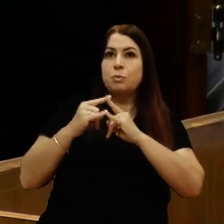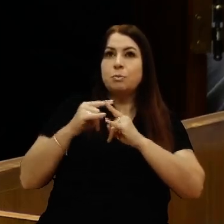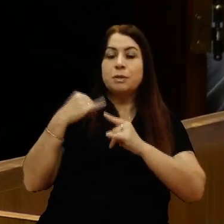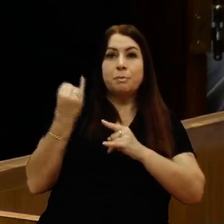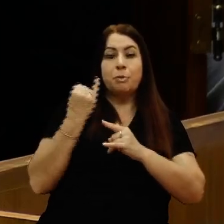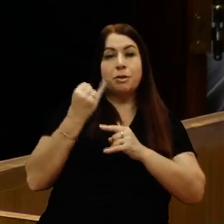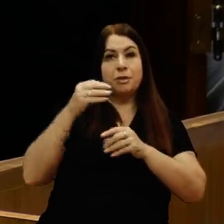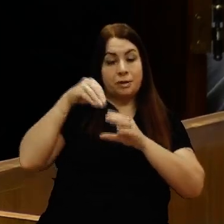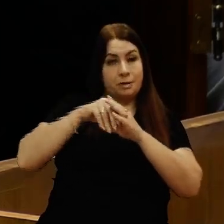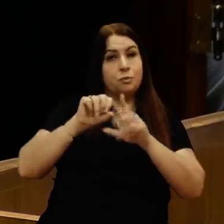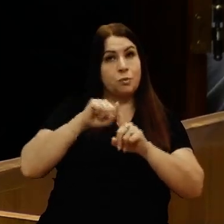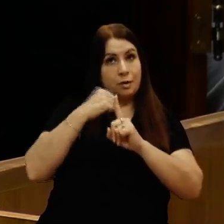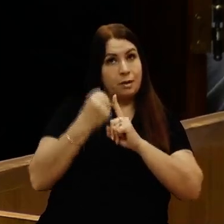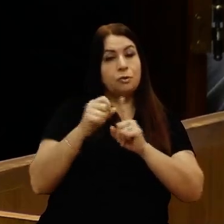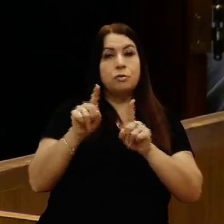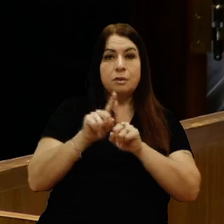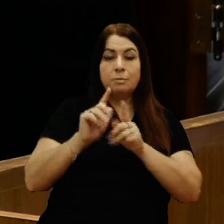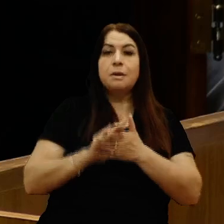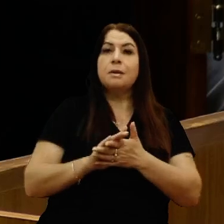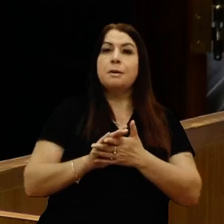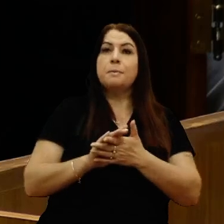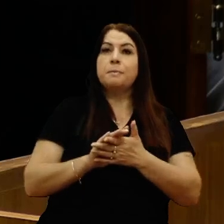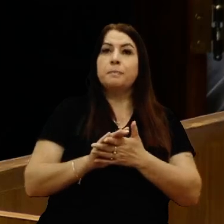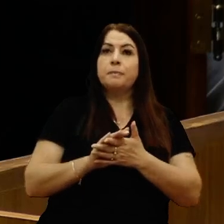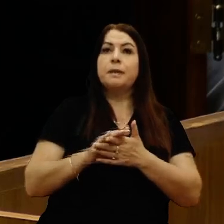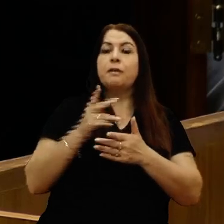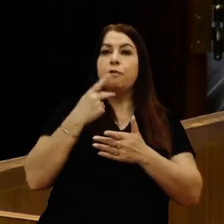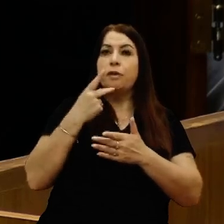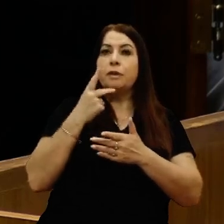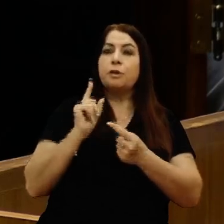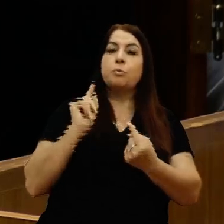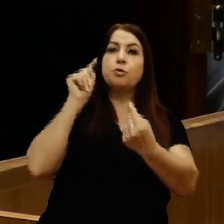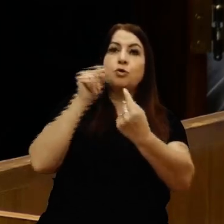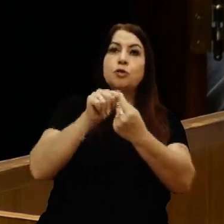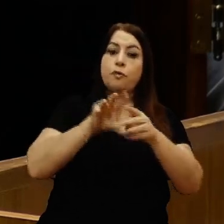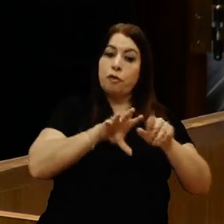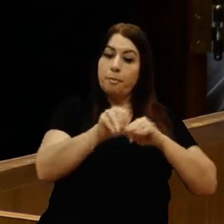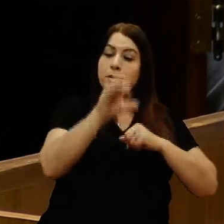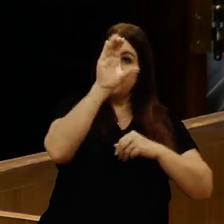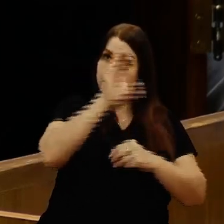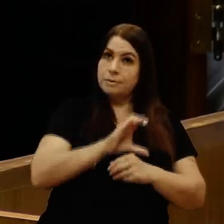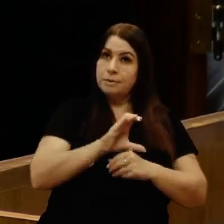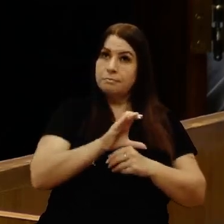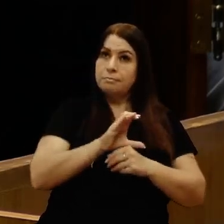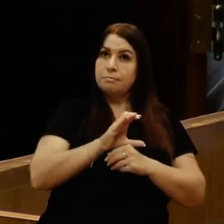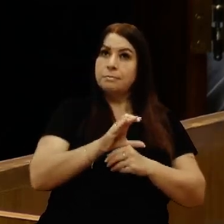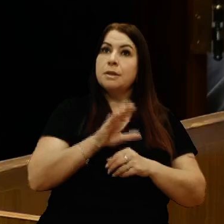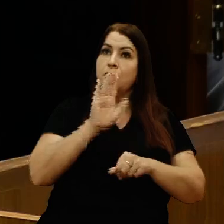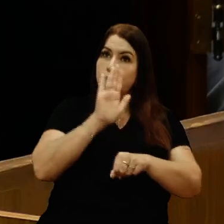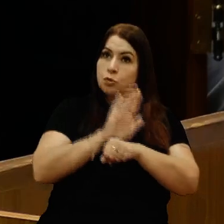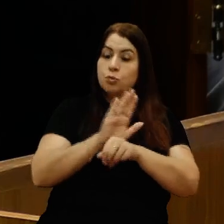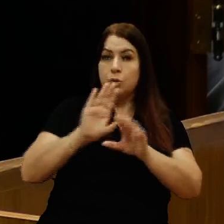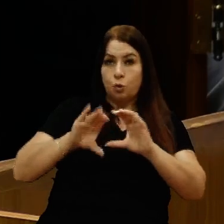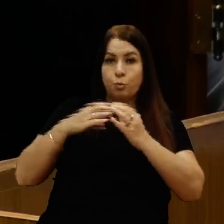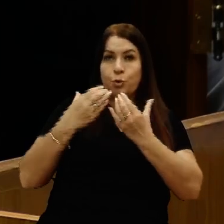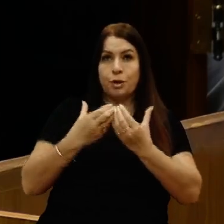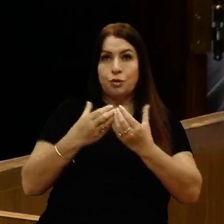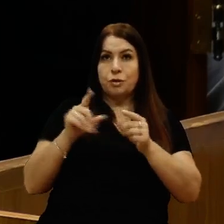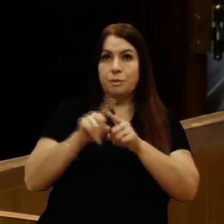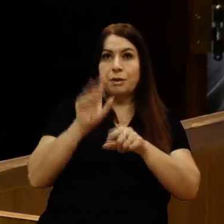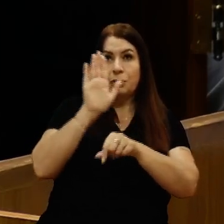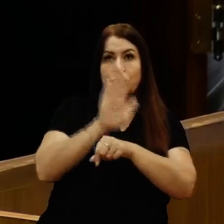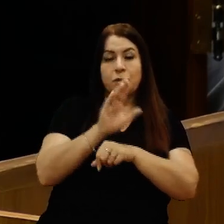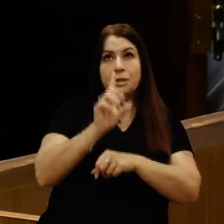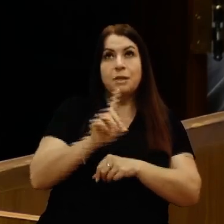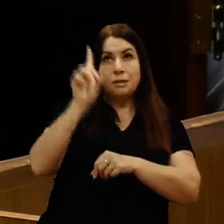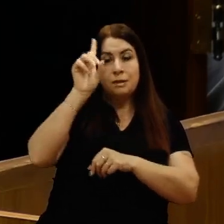na sociedade. Além de tudo, a gente fala que a gente tem o objetivo de formar cidadãos que se disponham a servir a comunidade e a servir a Deus